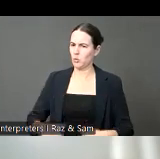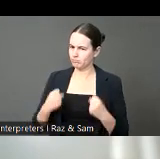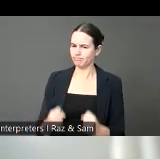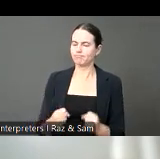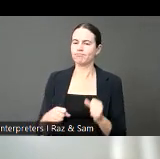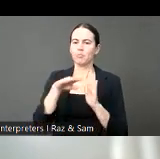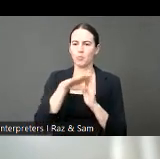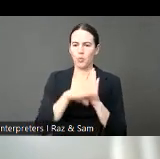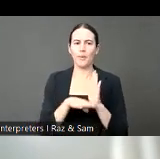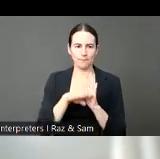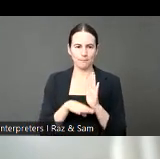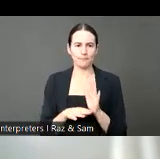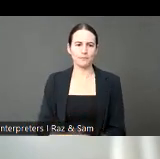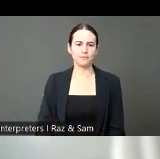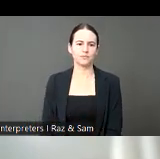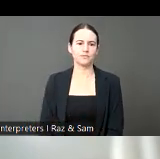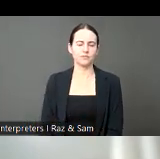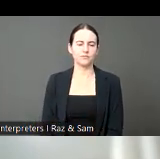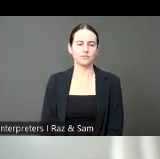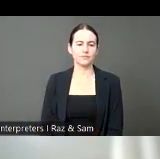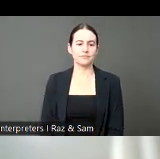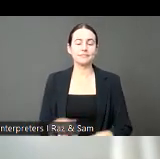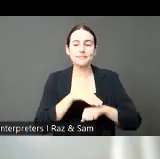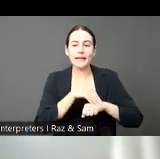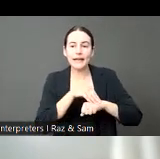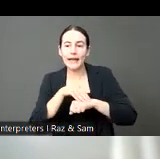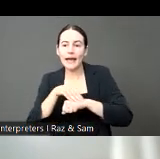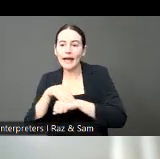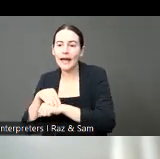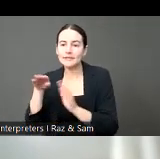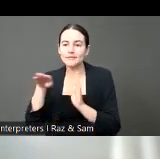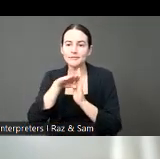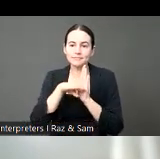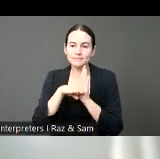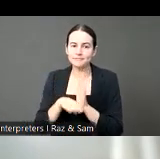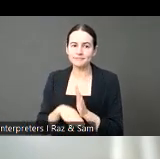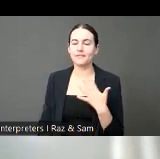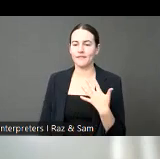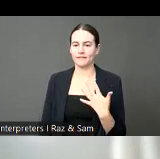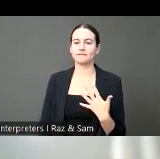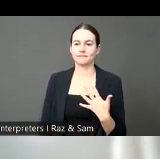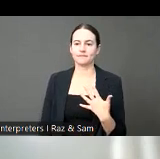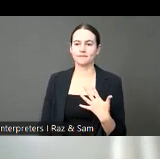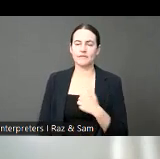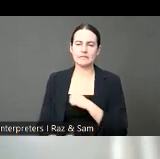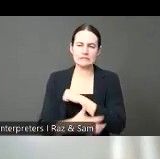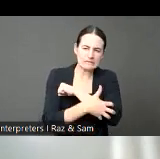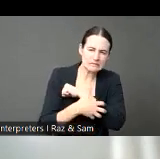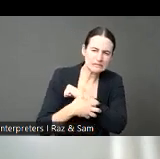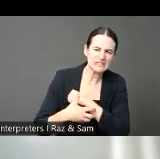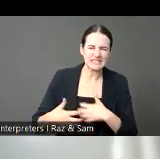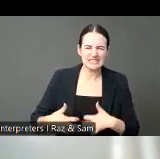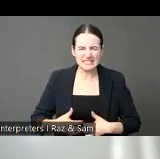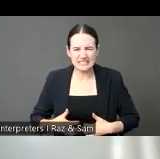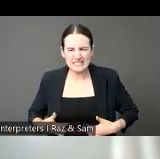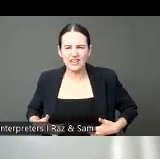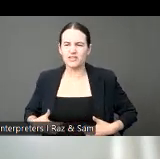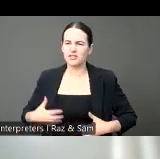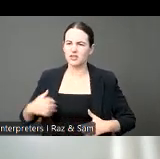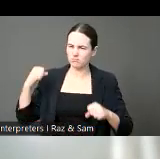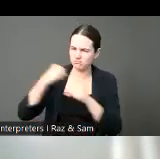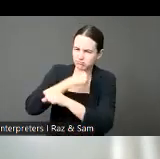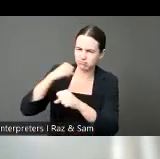A primeira é o enfrentamento da fome e da pobreza, né? Como forma de a gente mitigar a vulnerabilidade, os